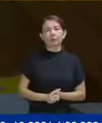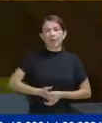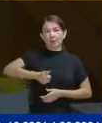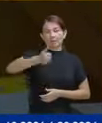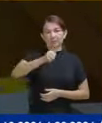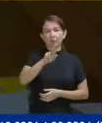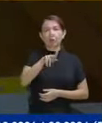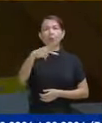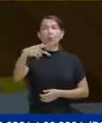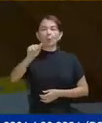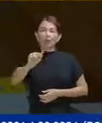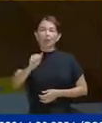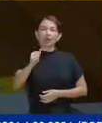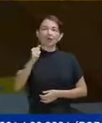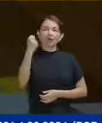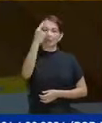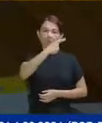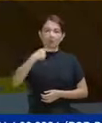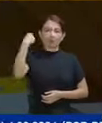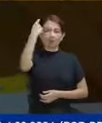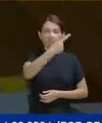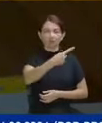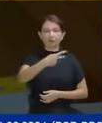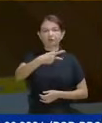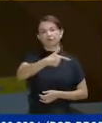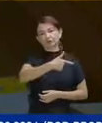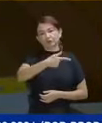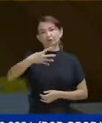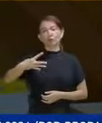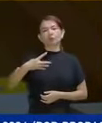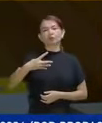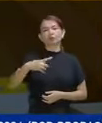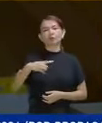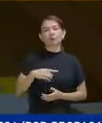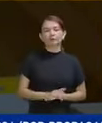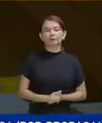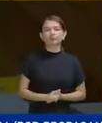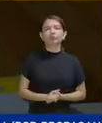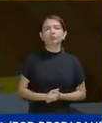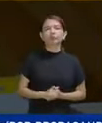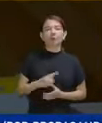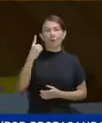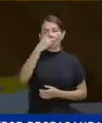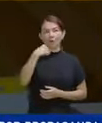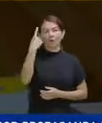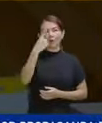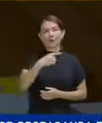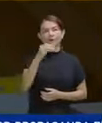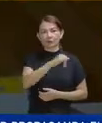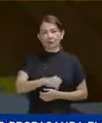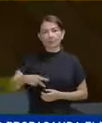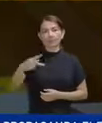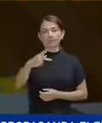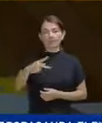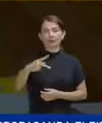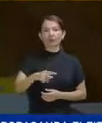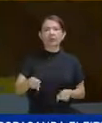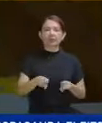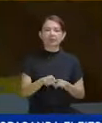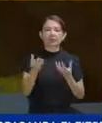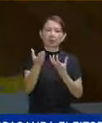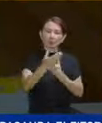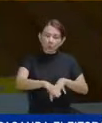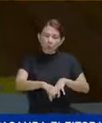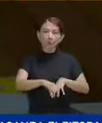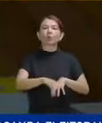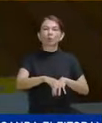UPA 24 horas em Oiapoque, além de fortalecer a educação e a segurança pública. Com a realização de concursos, o que evidencia